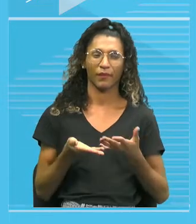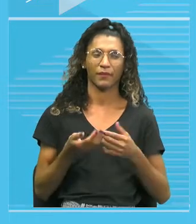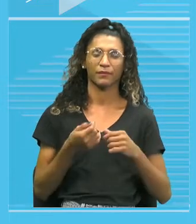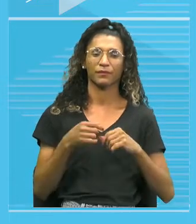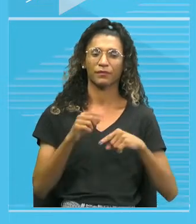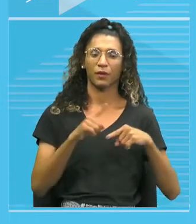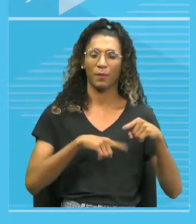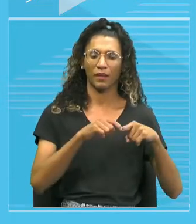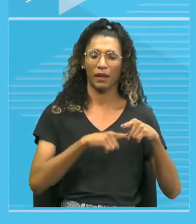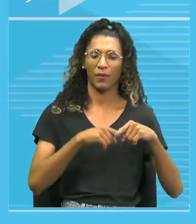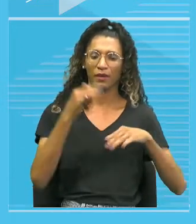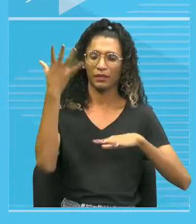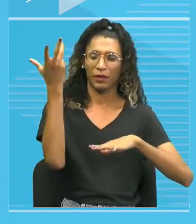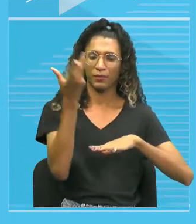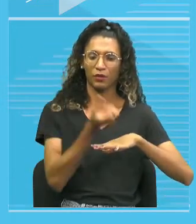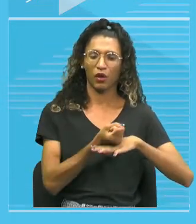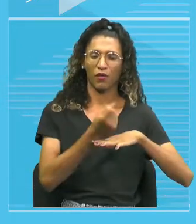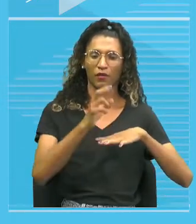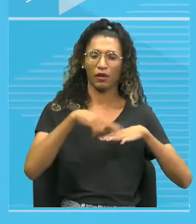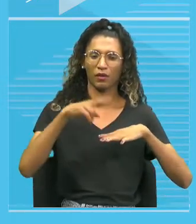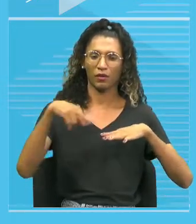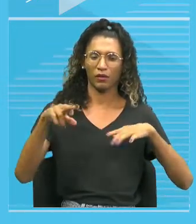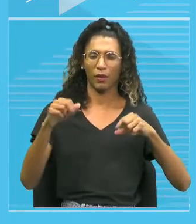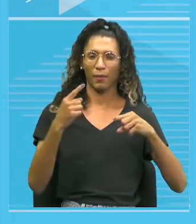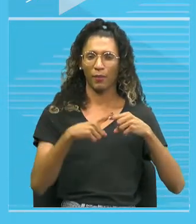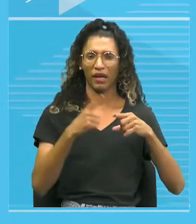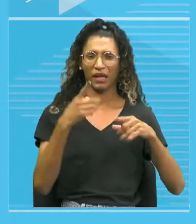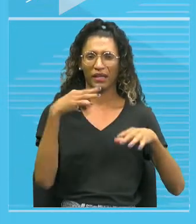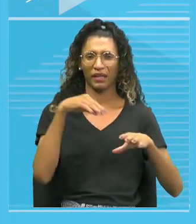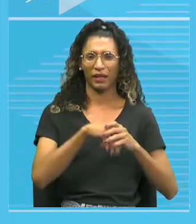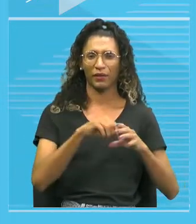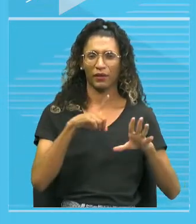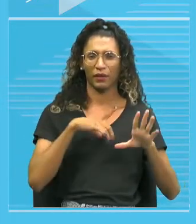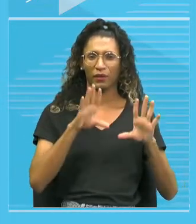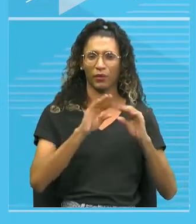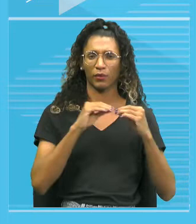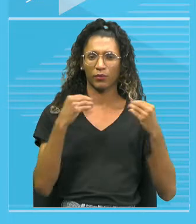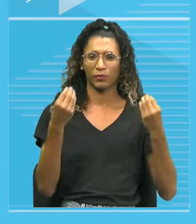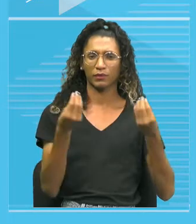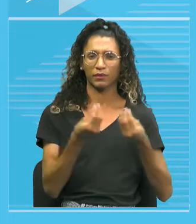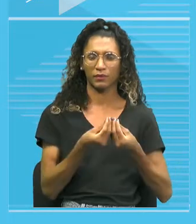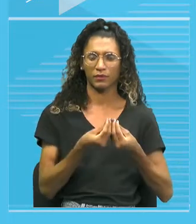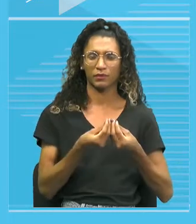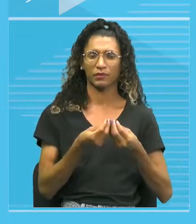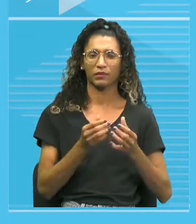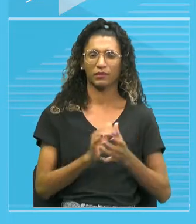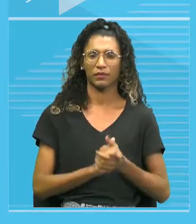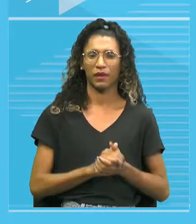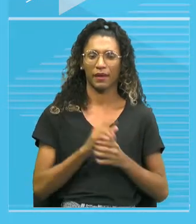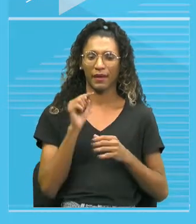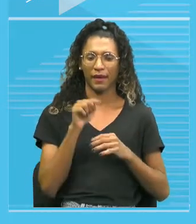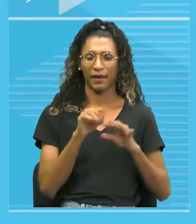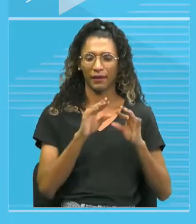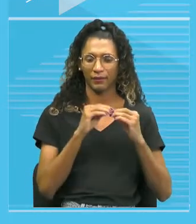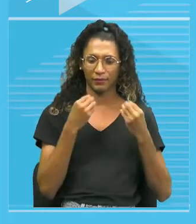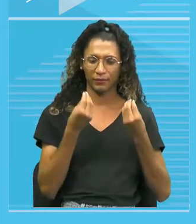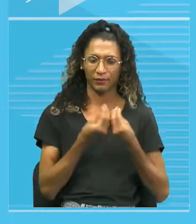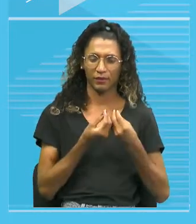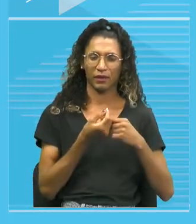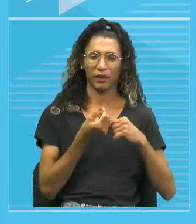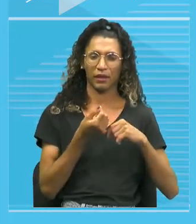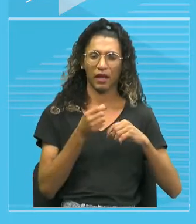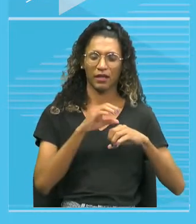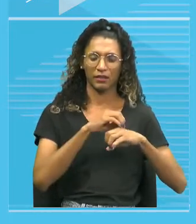radiação porque ele toma uma substância chamada DFG, difluorglicose, E essa substância ela é absorvida